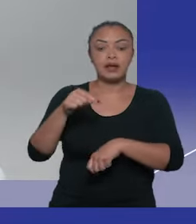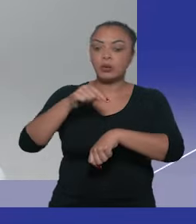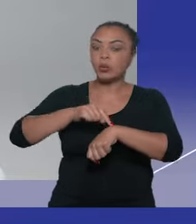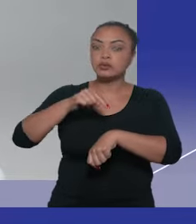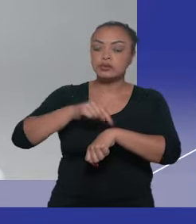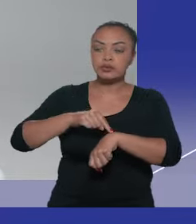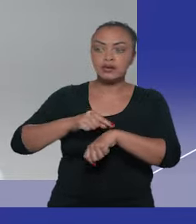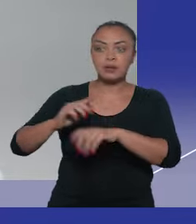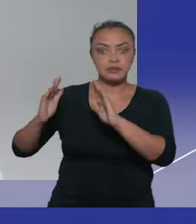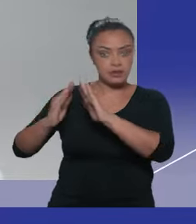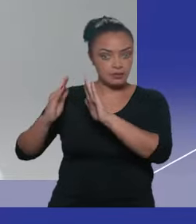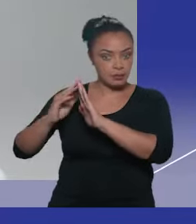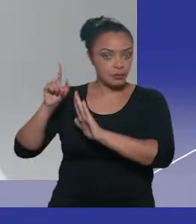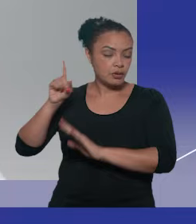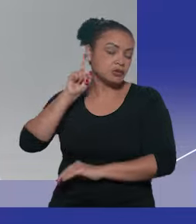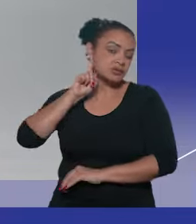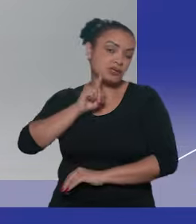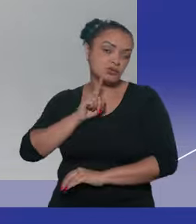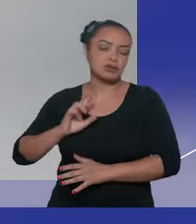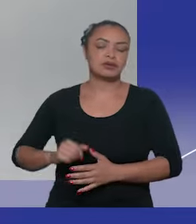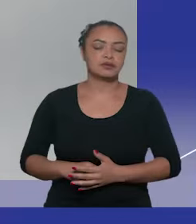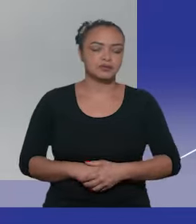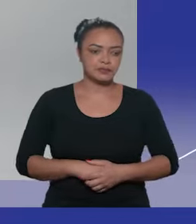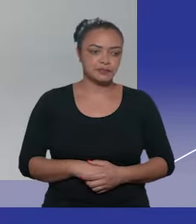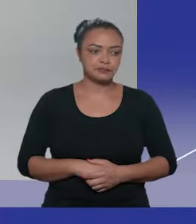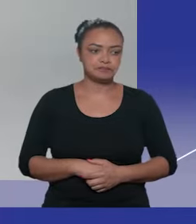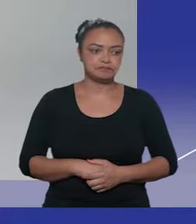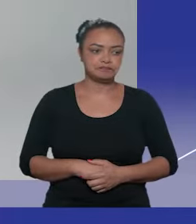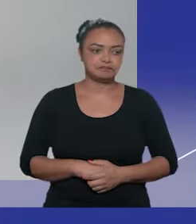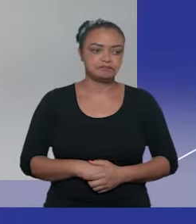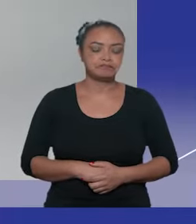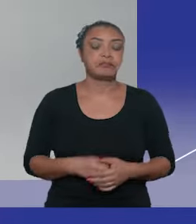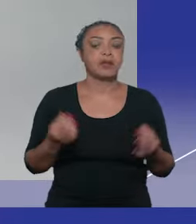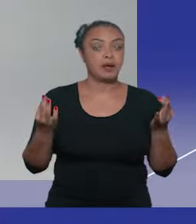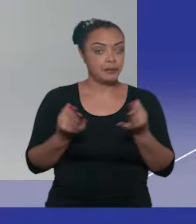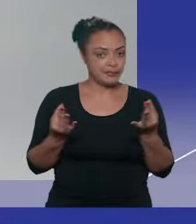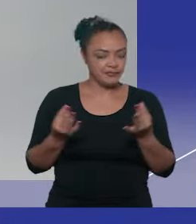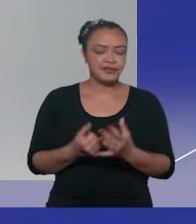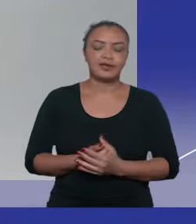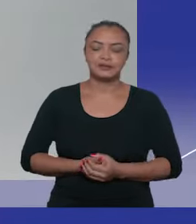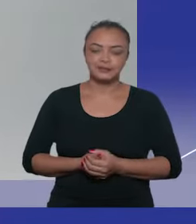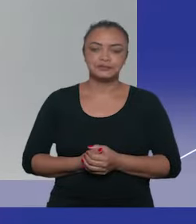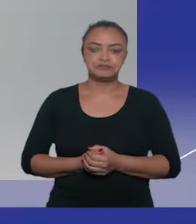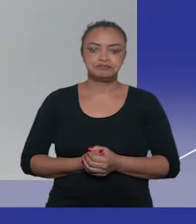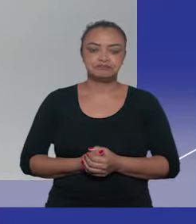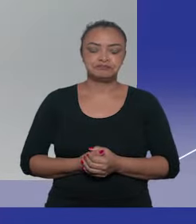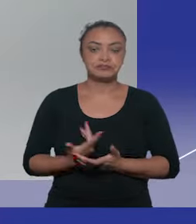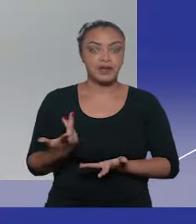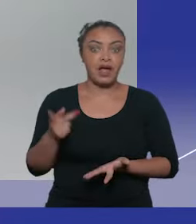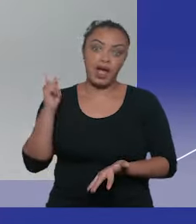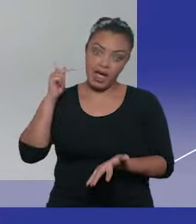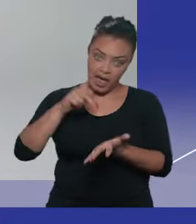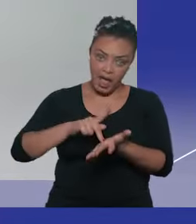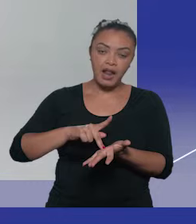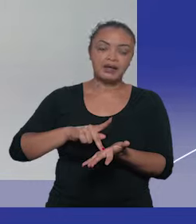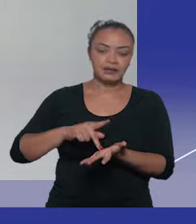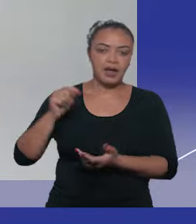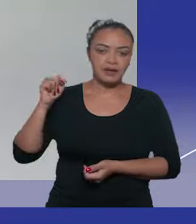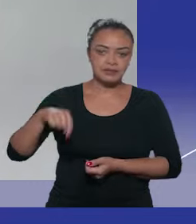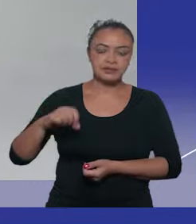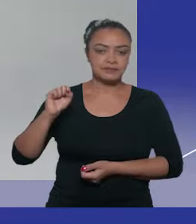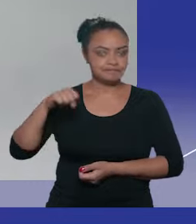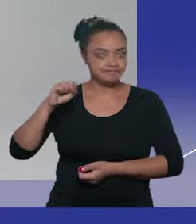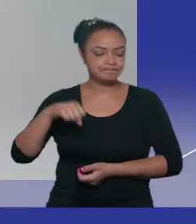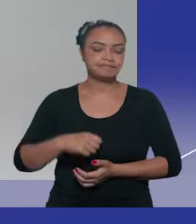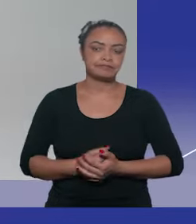quanto tempo você está vivendo aí nos Estados Unidos para a gente? Perfeito, eu acho que isso é a realidade que a gente vive